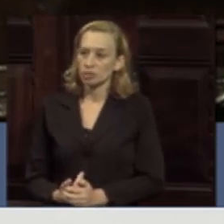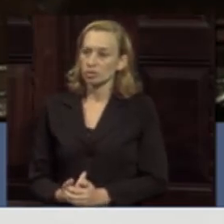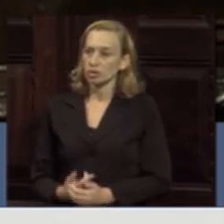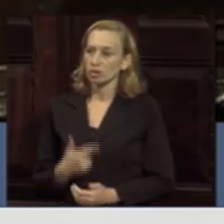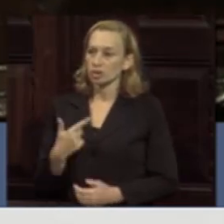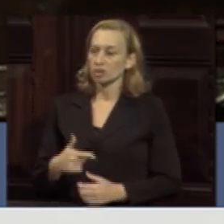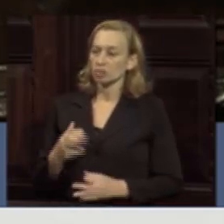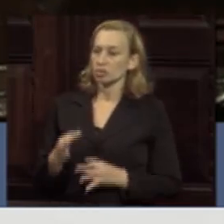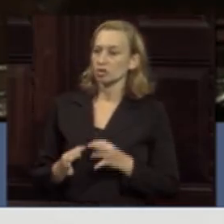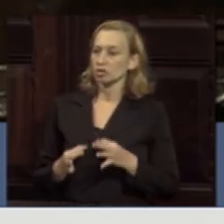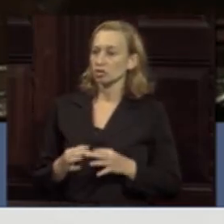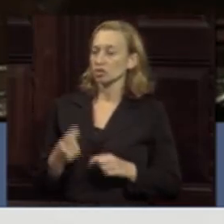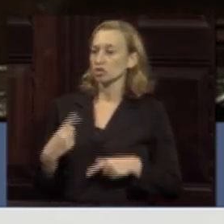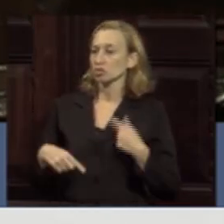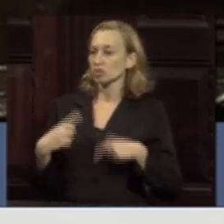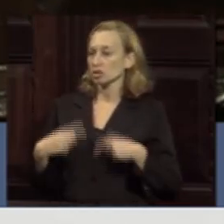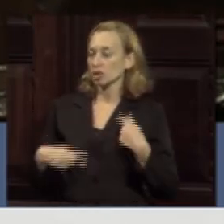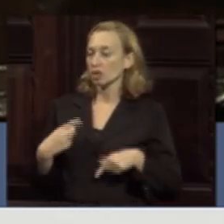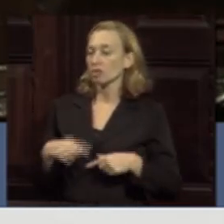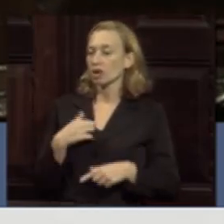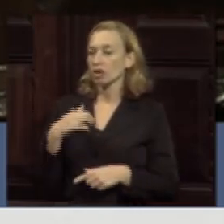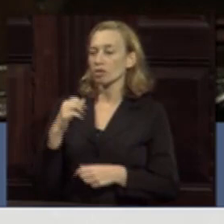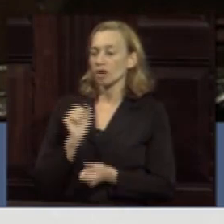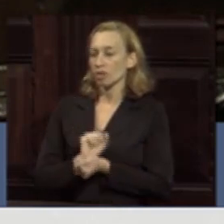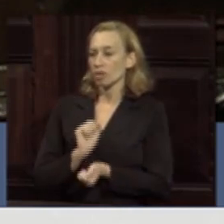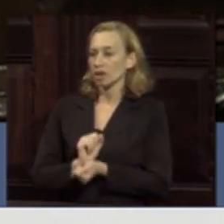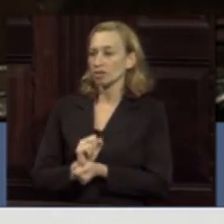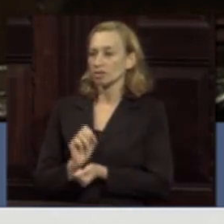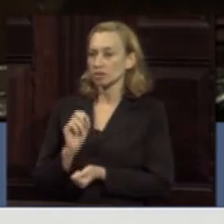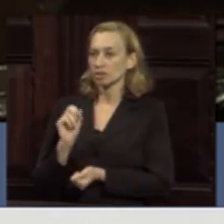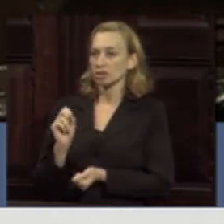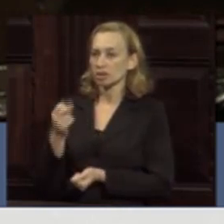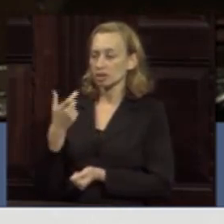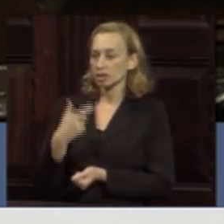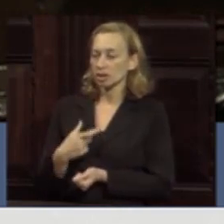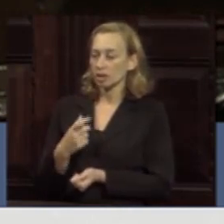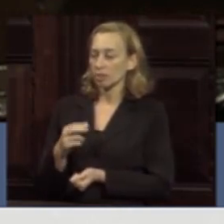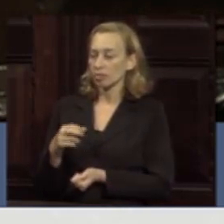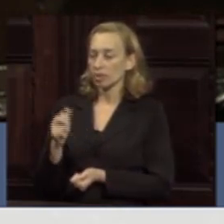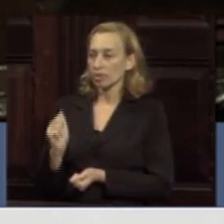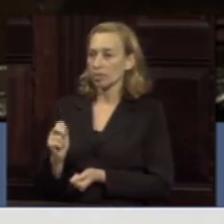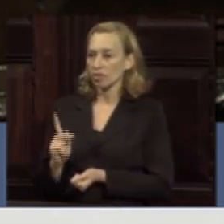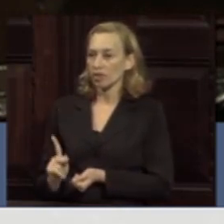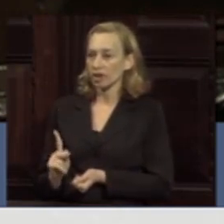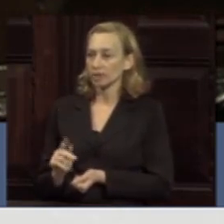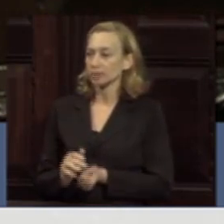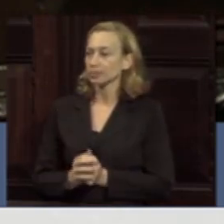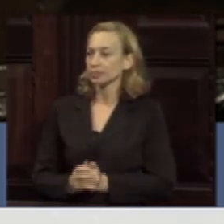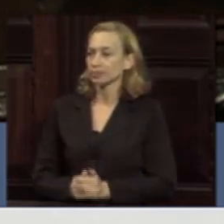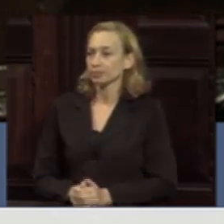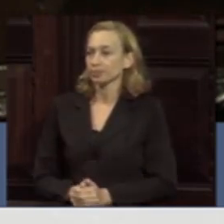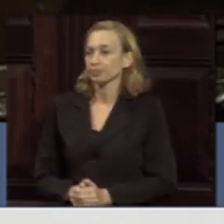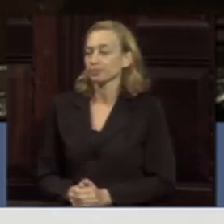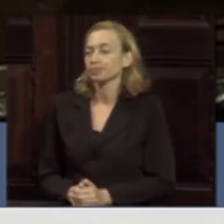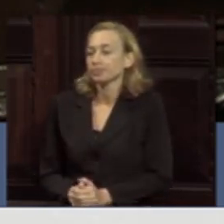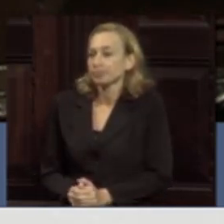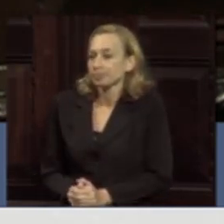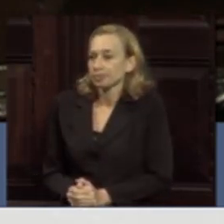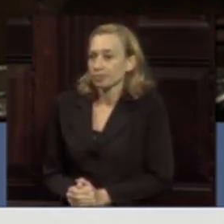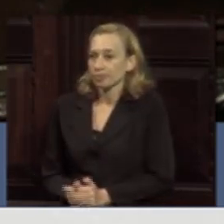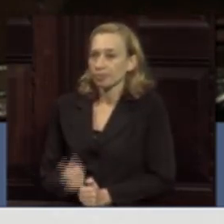discussão, eu espero que seja aprovado daqui a pouco, e espero mais do que isso que o governador